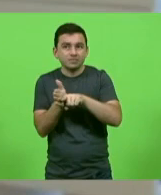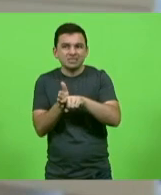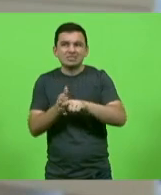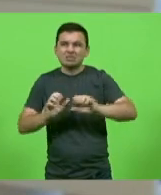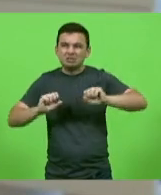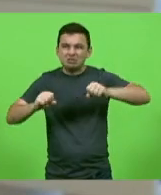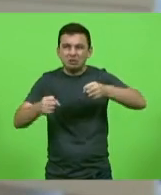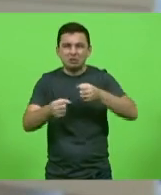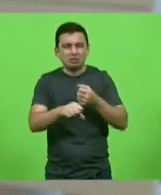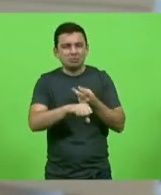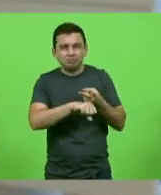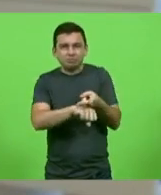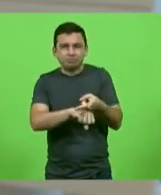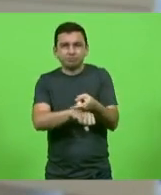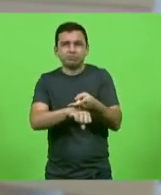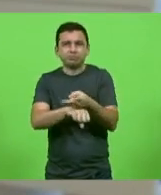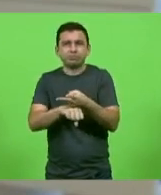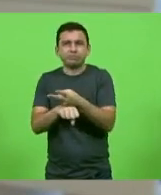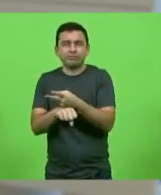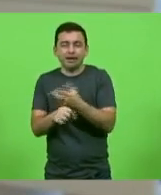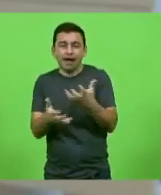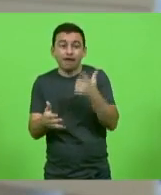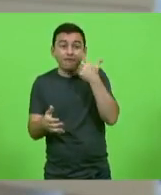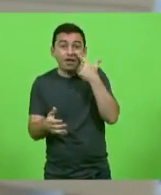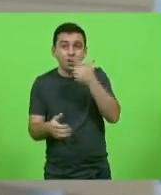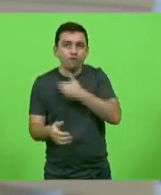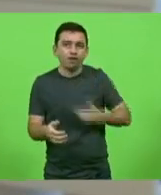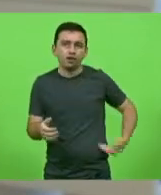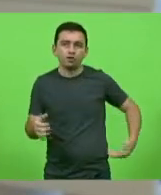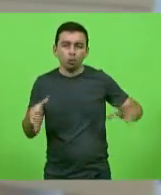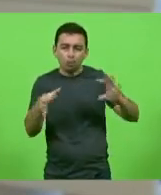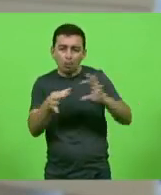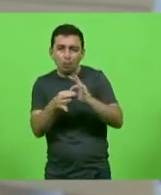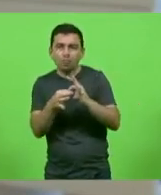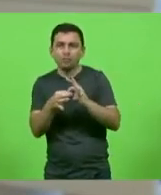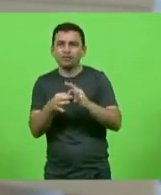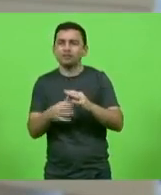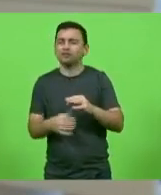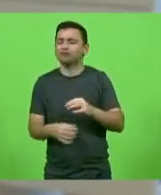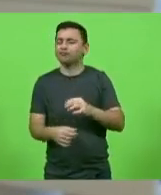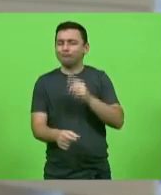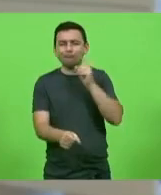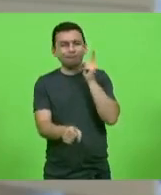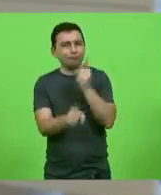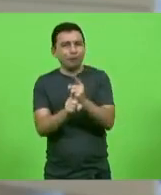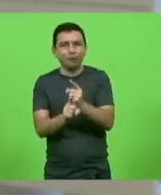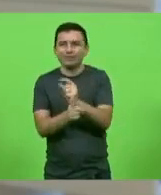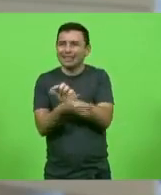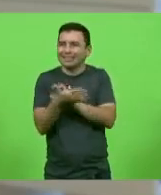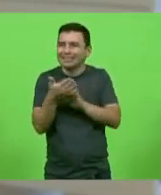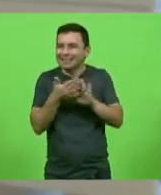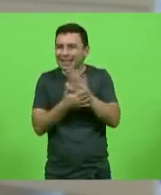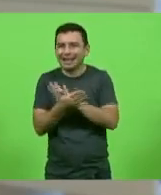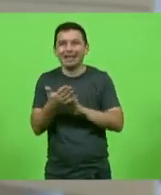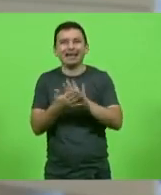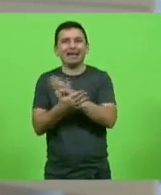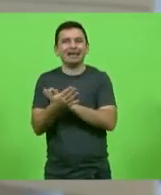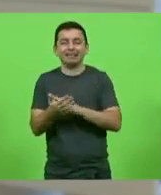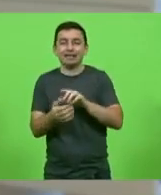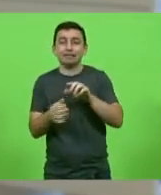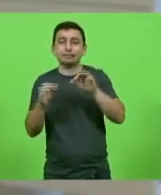de elementos que denotassem eventual envolvimento do governador do estado, não foi possível encontrar nenhum indício de que